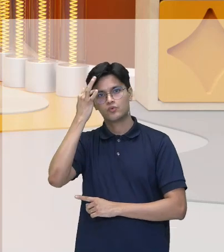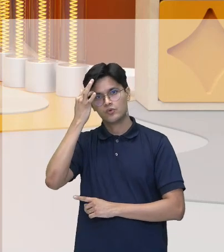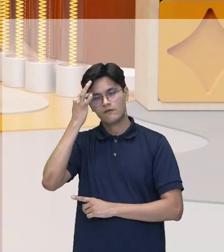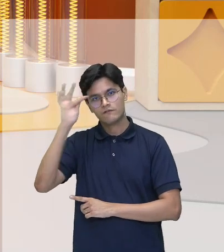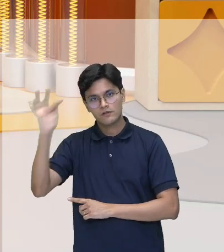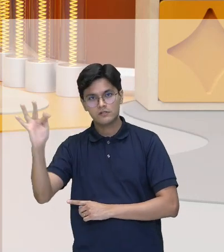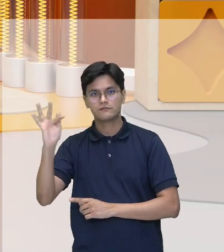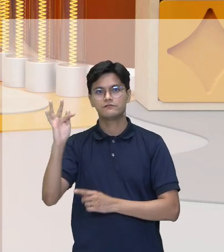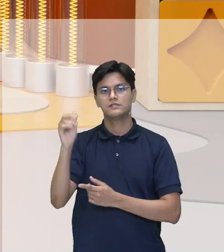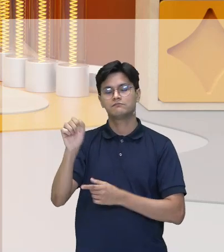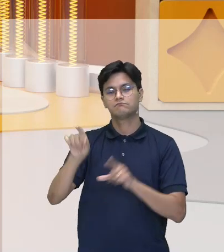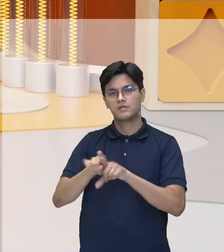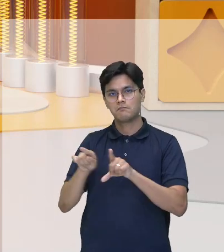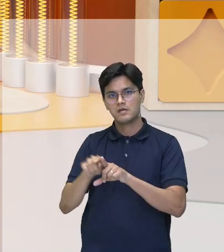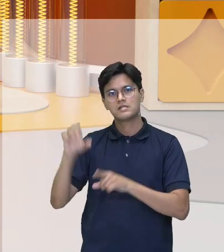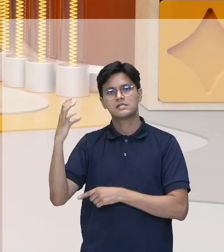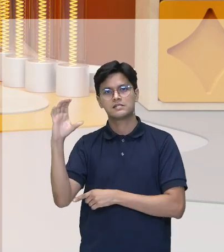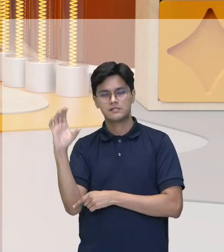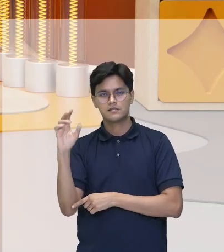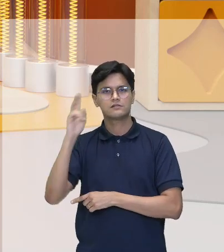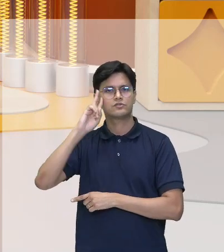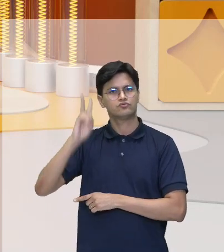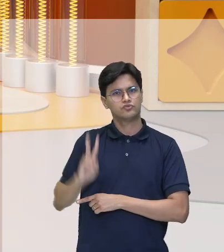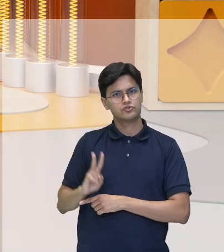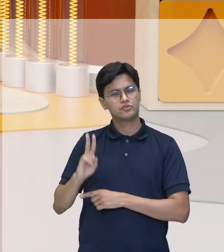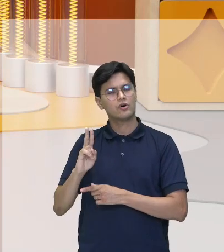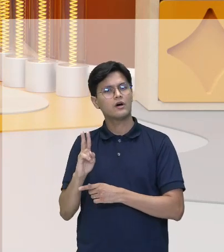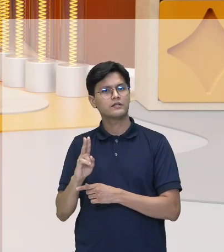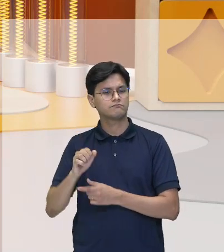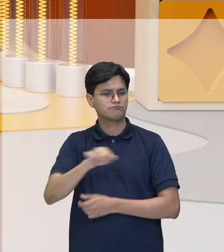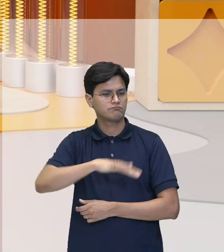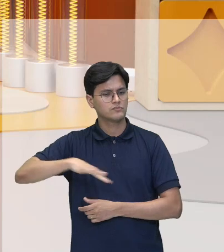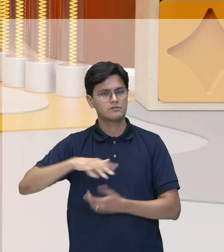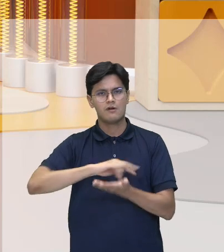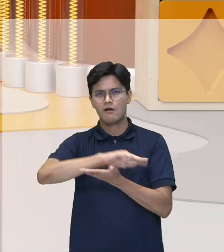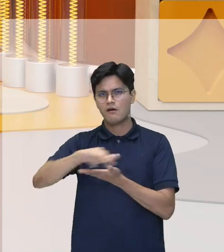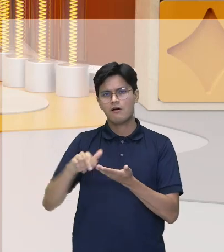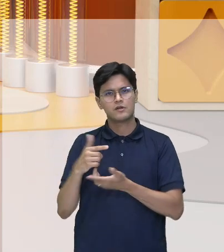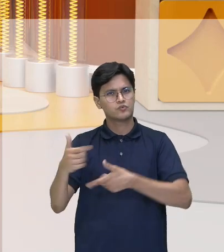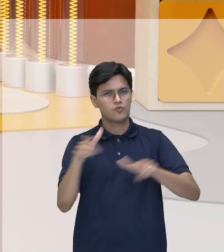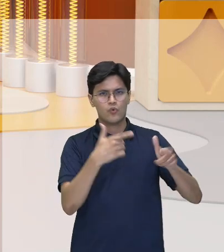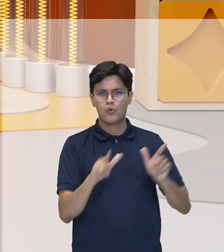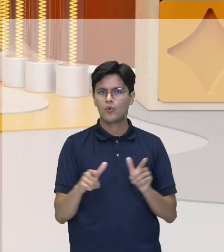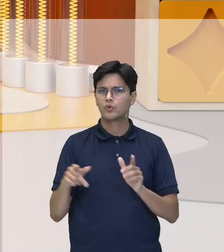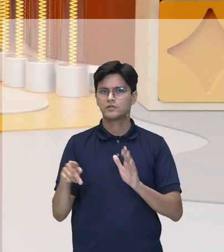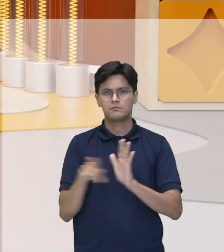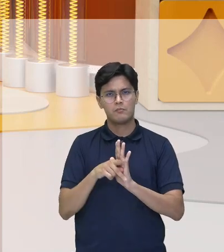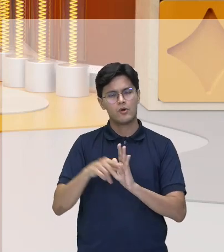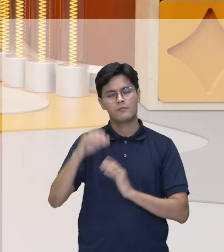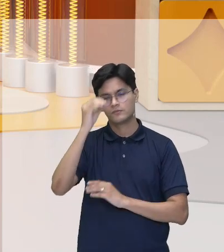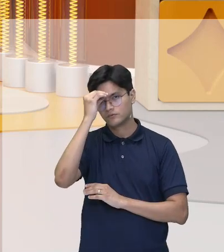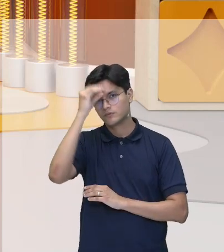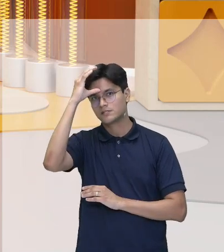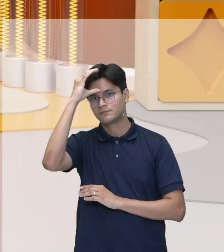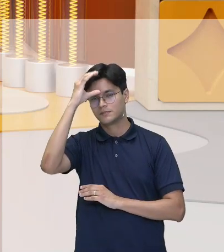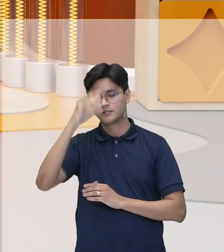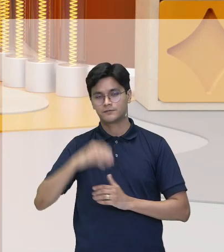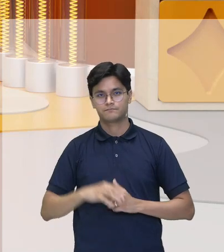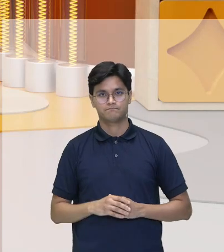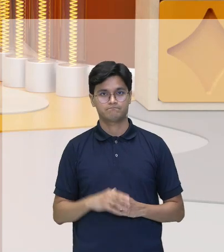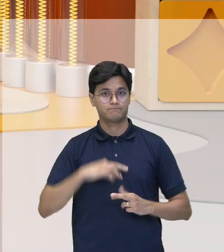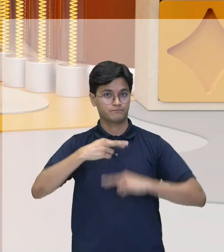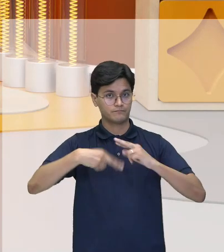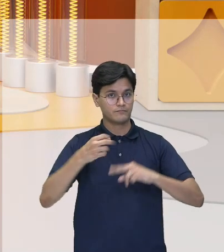são os burgueses? Os burgueses são aqueles que vão trabalhar diretamente com o comércio, com essas trocas, com essas